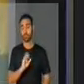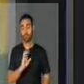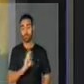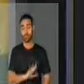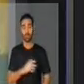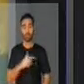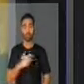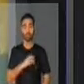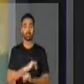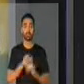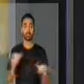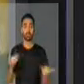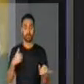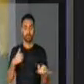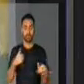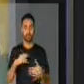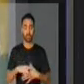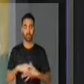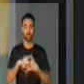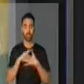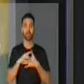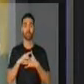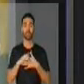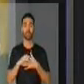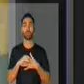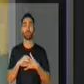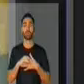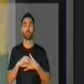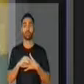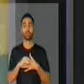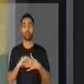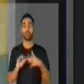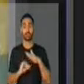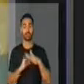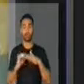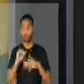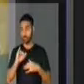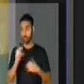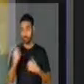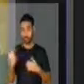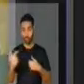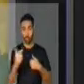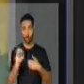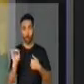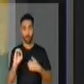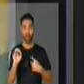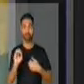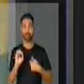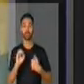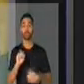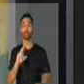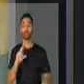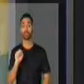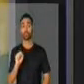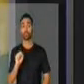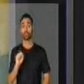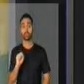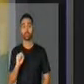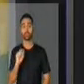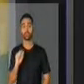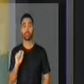dizer, como dirigente de uma entidade filantrópica, que se não for o SUS, a situação